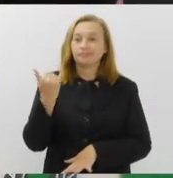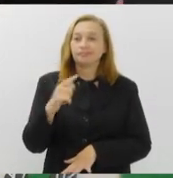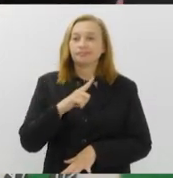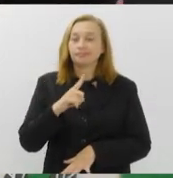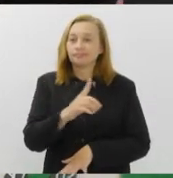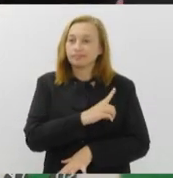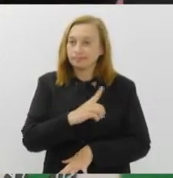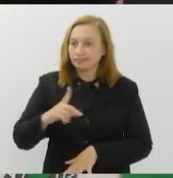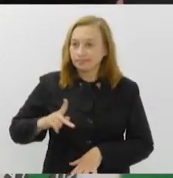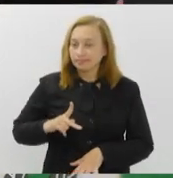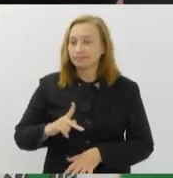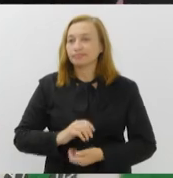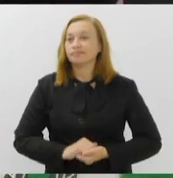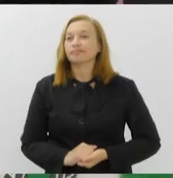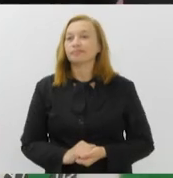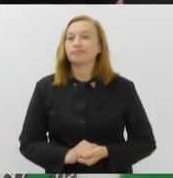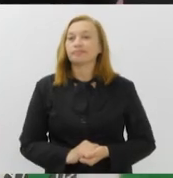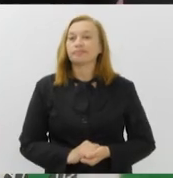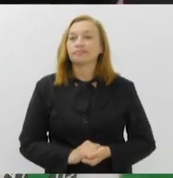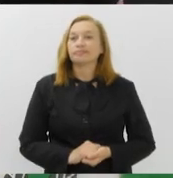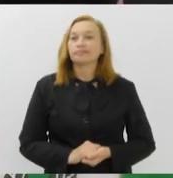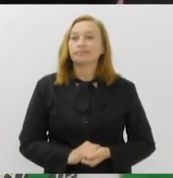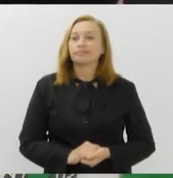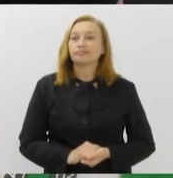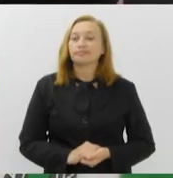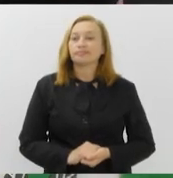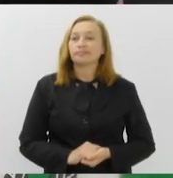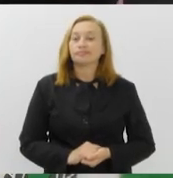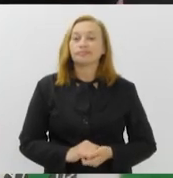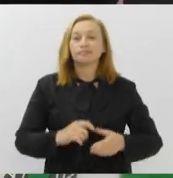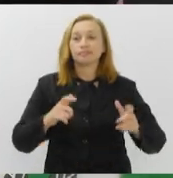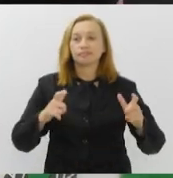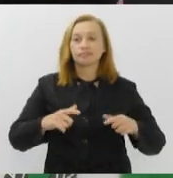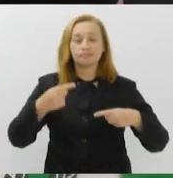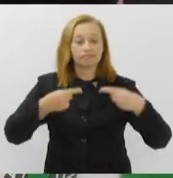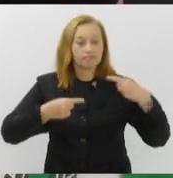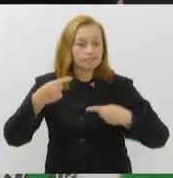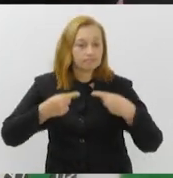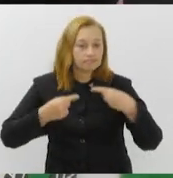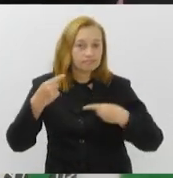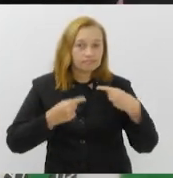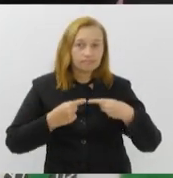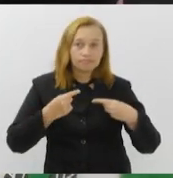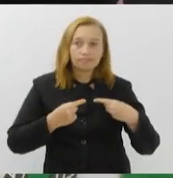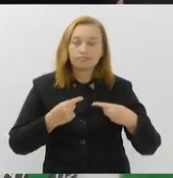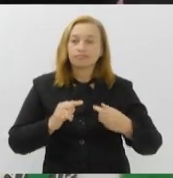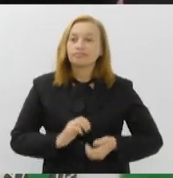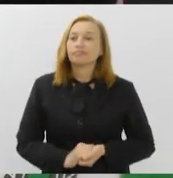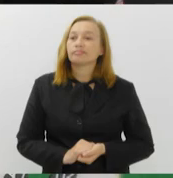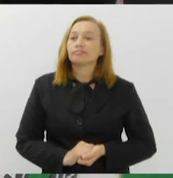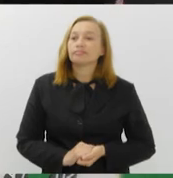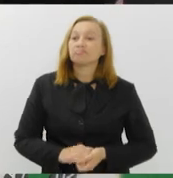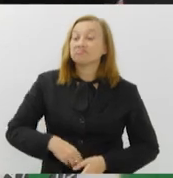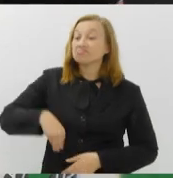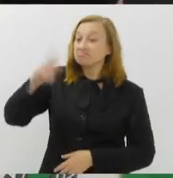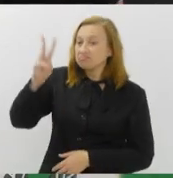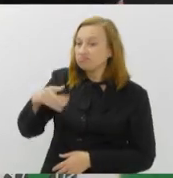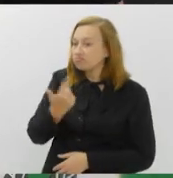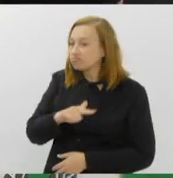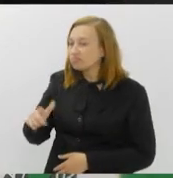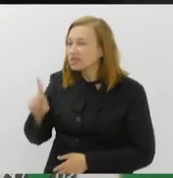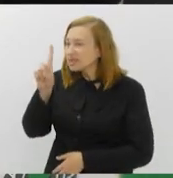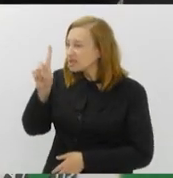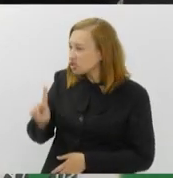Defensoria Pública nesses debates e garantindo, assim, aqueles que não têm direito, que não